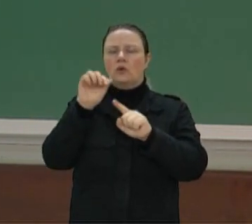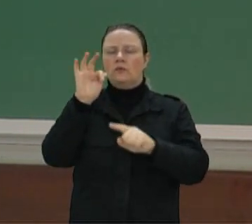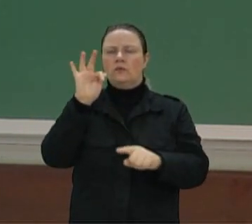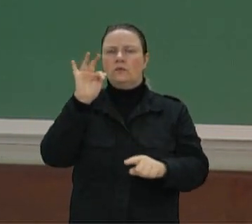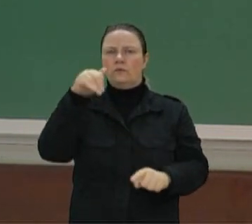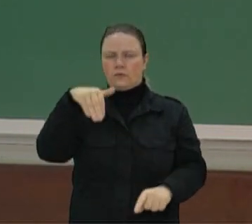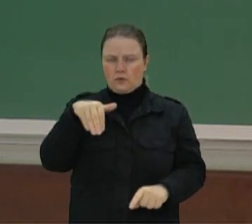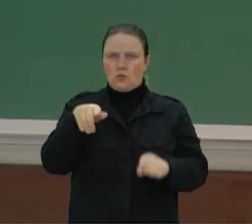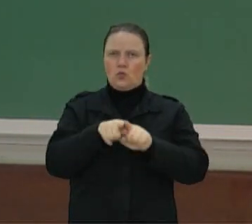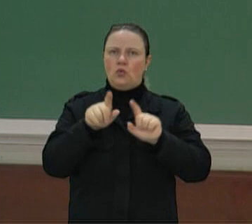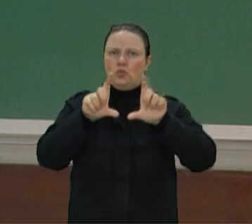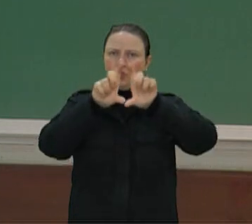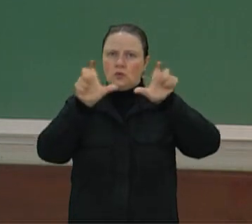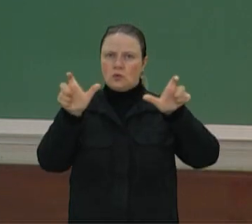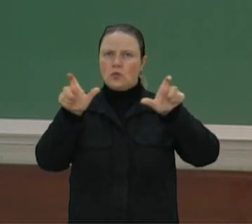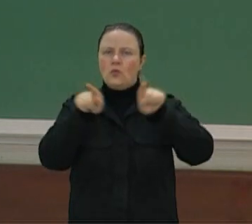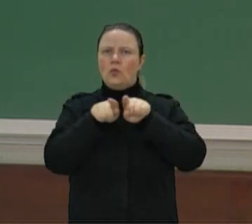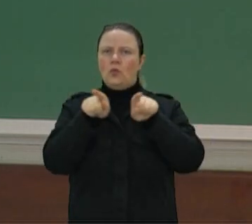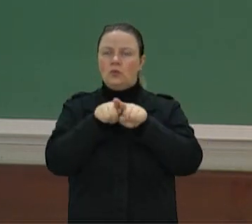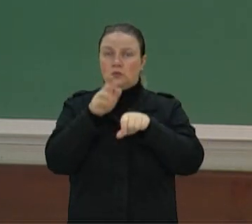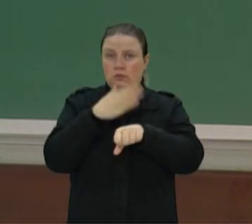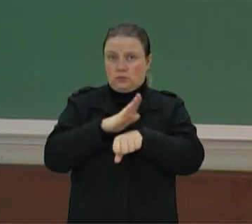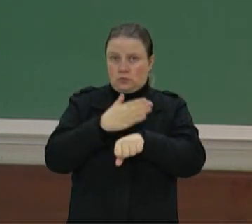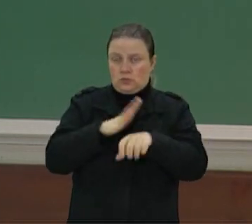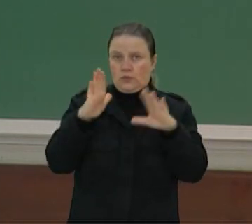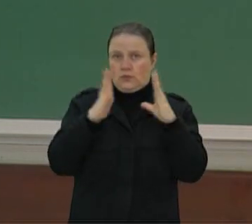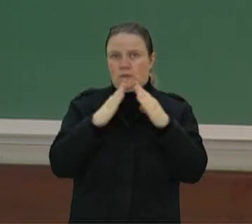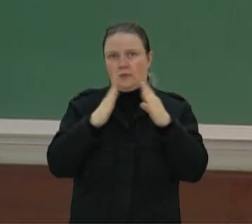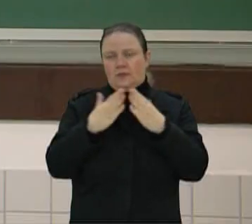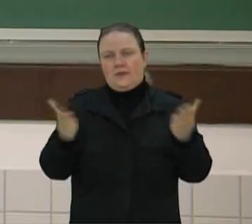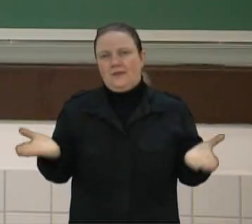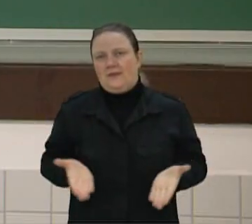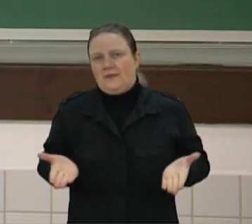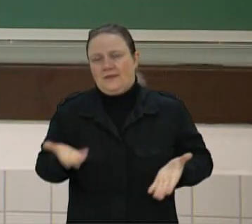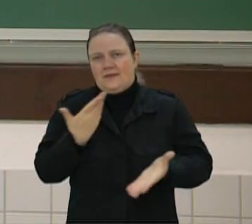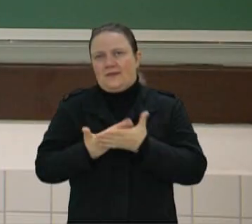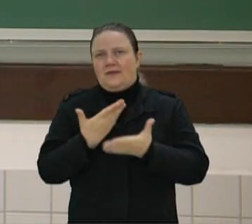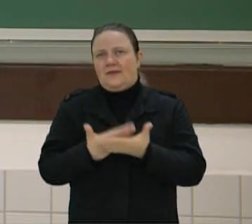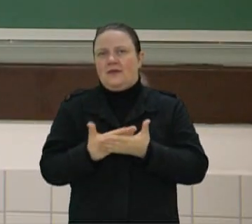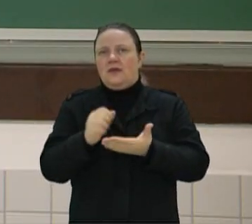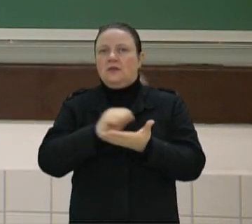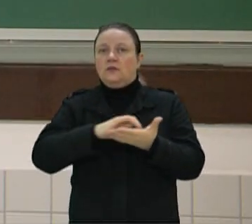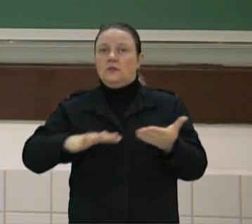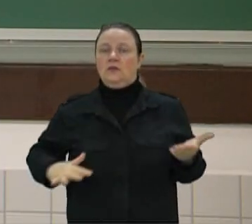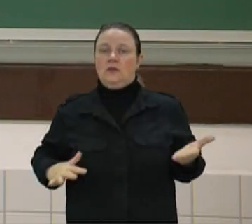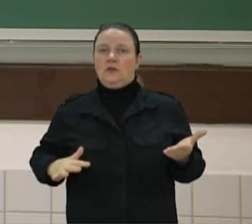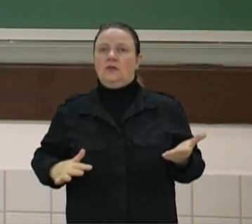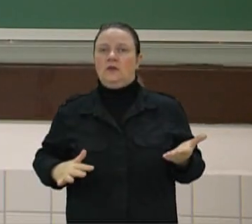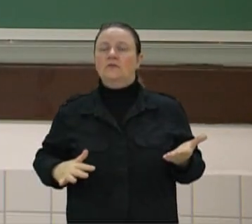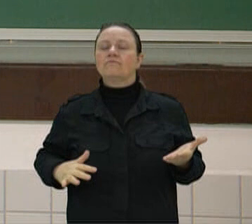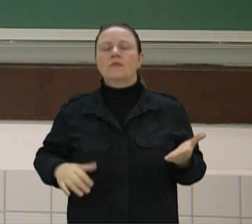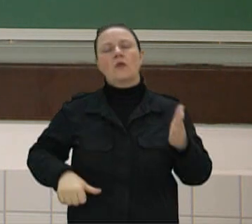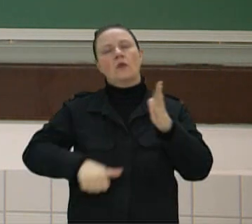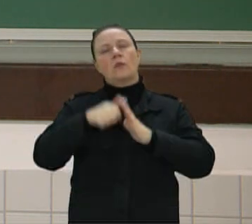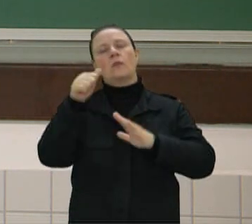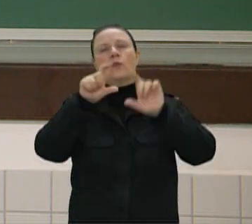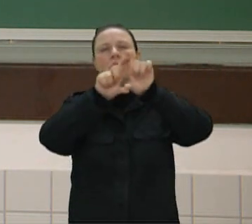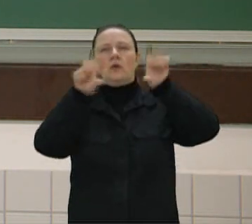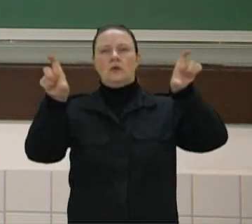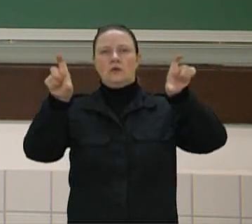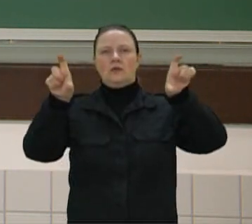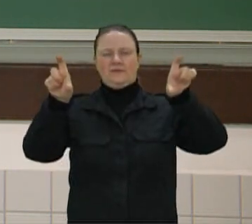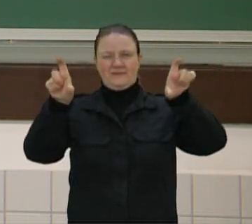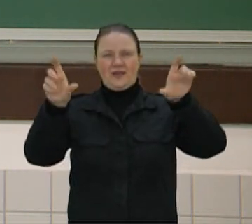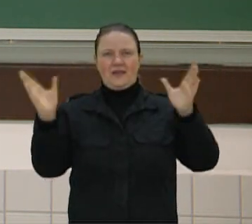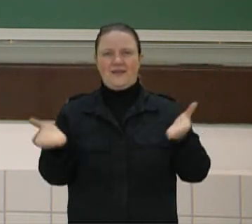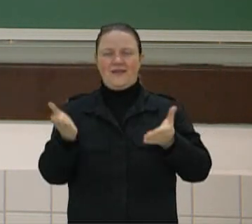eu fiz a resolução do exercício que ficou para casa nessa aula, porque aquele exercício era uma função do primeiro grau que tem tudo a ver com a nossa aula